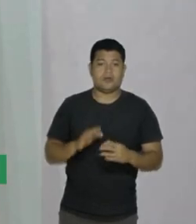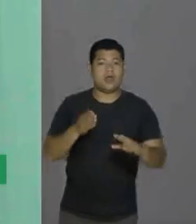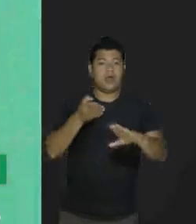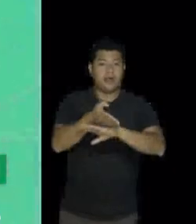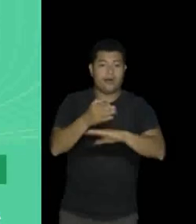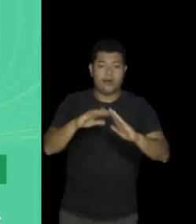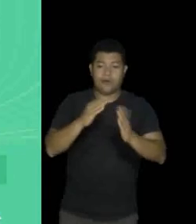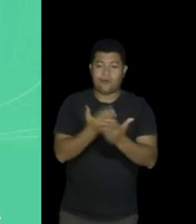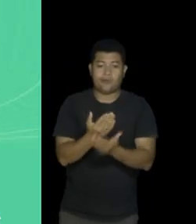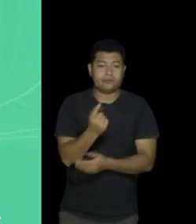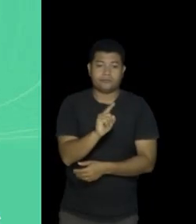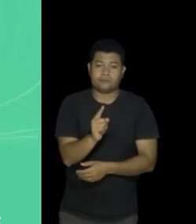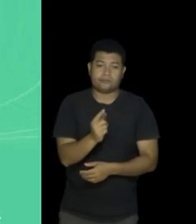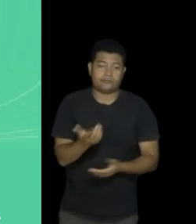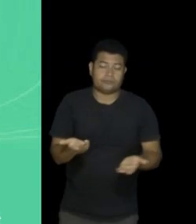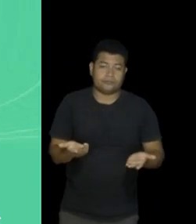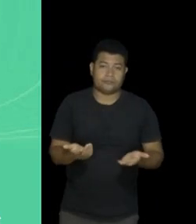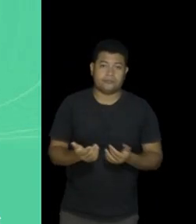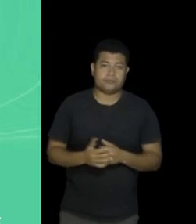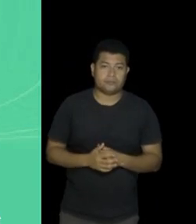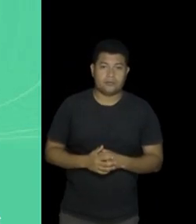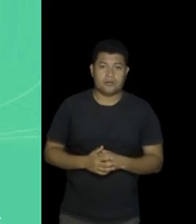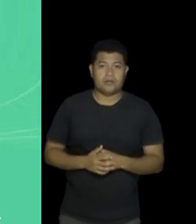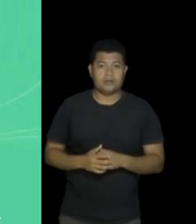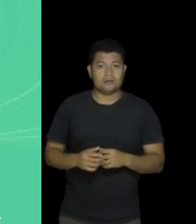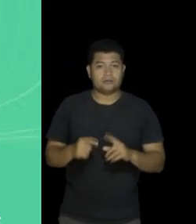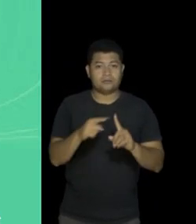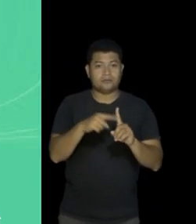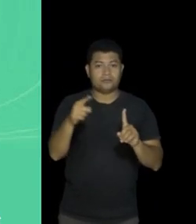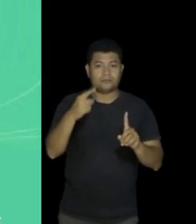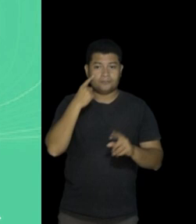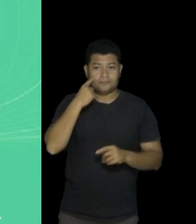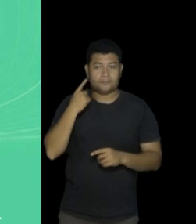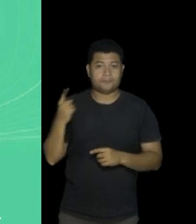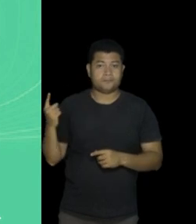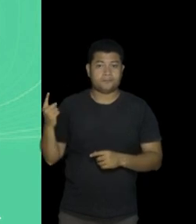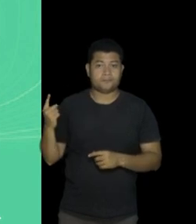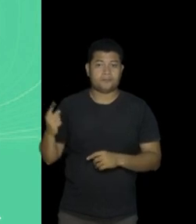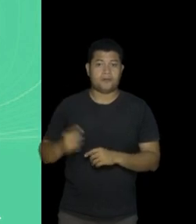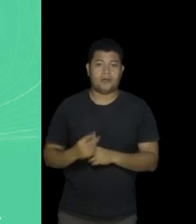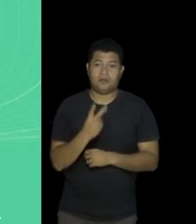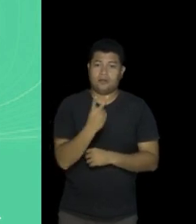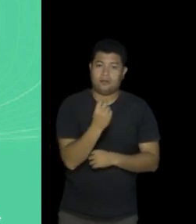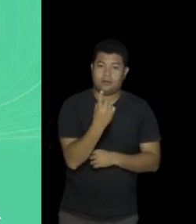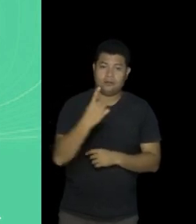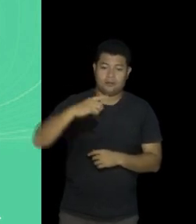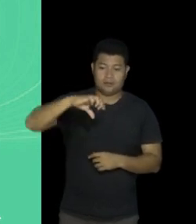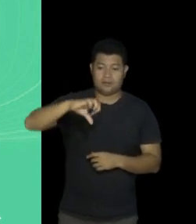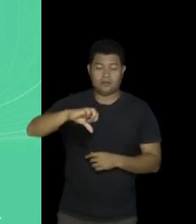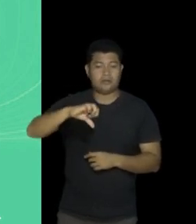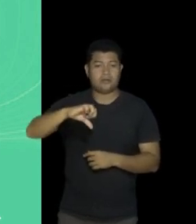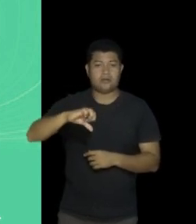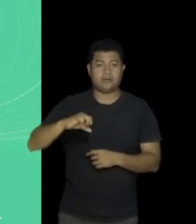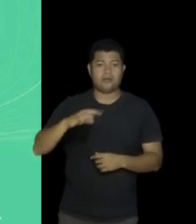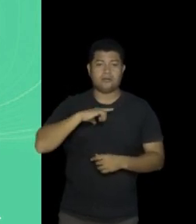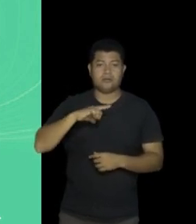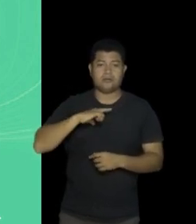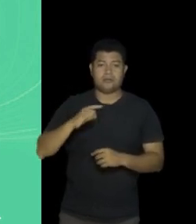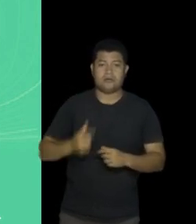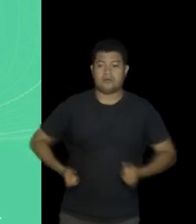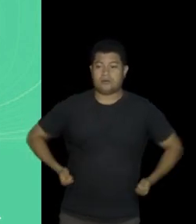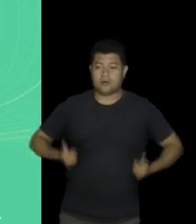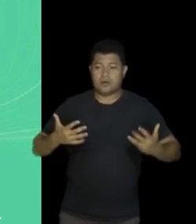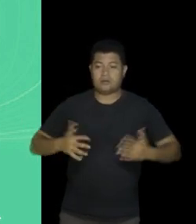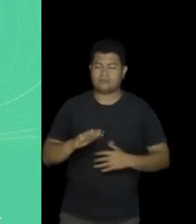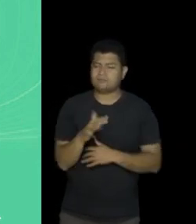nos mostram que em 2019 nós tínhamos um custo aproximado de 300